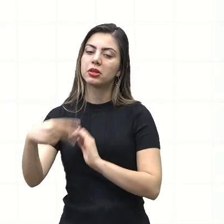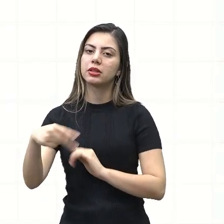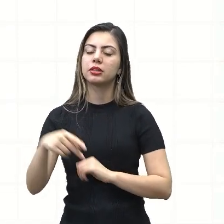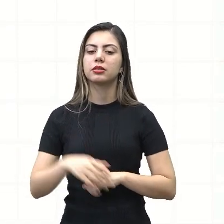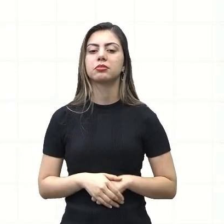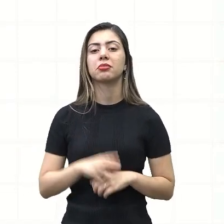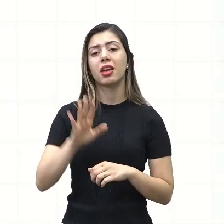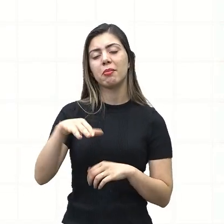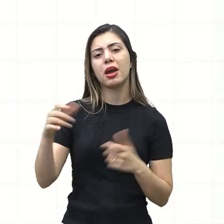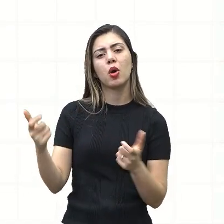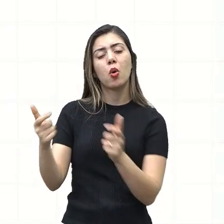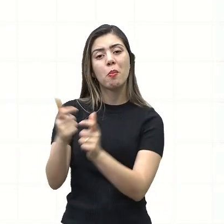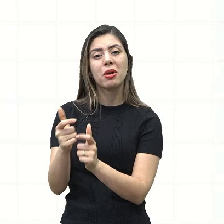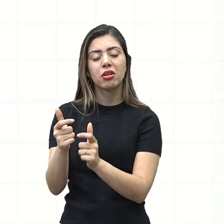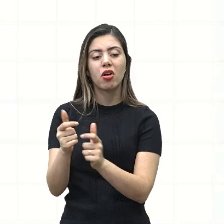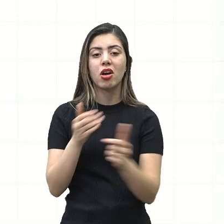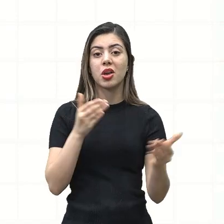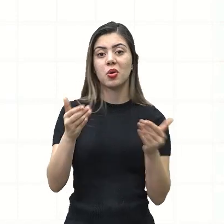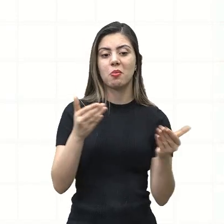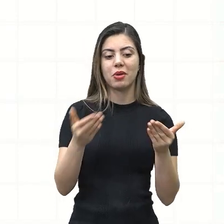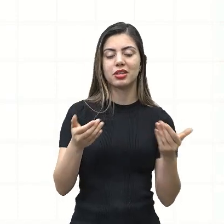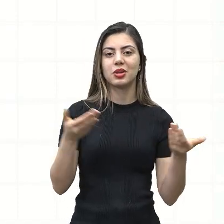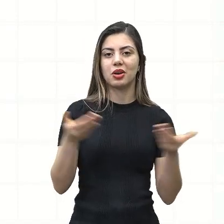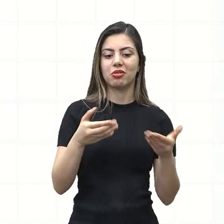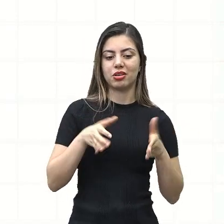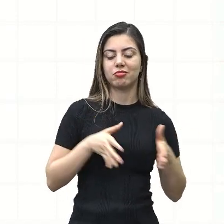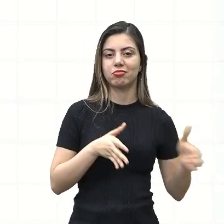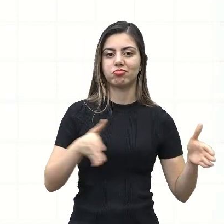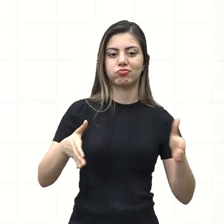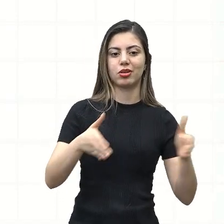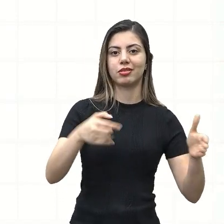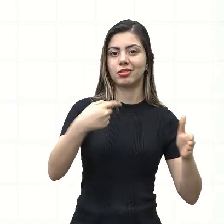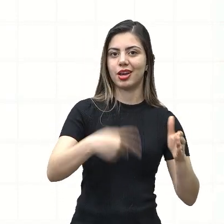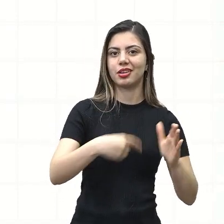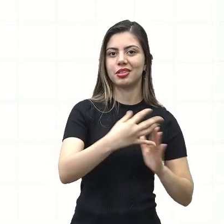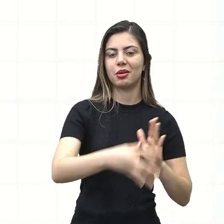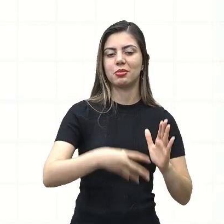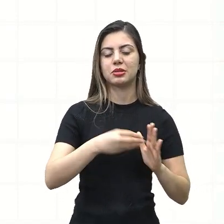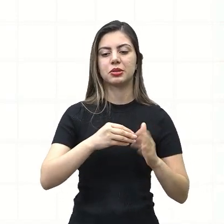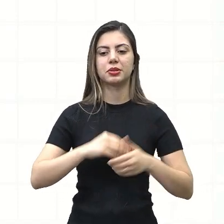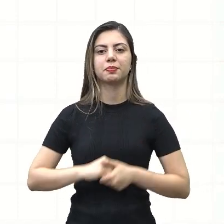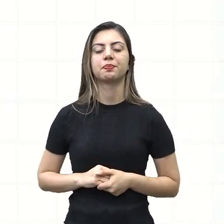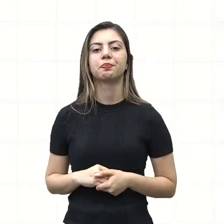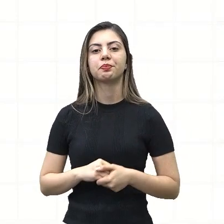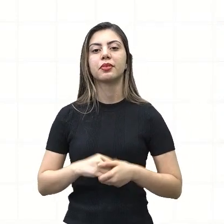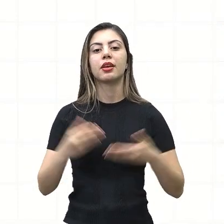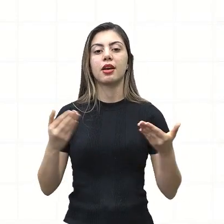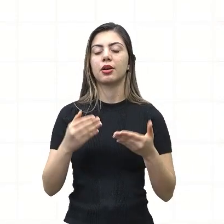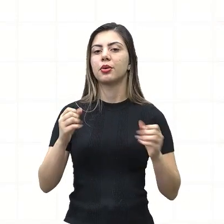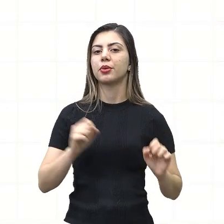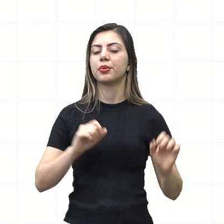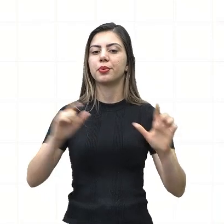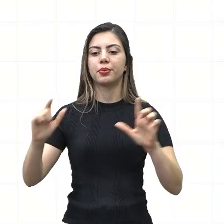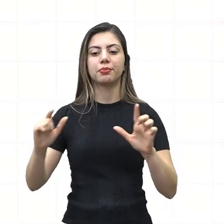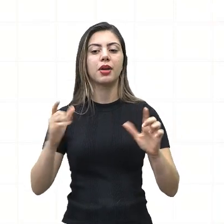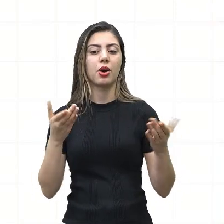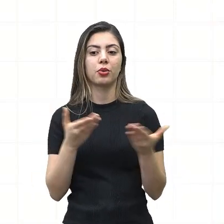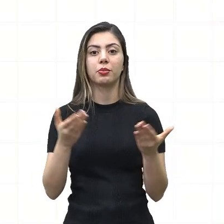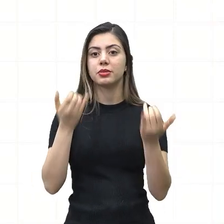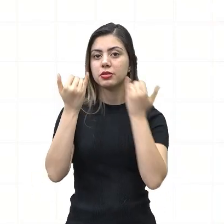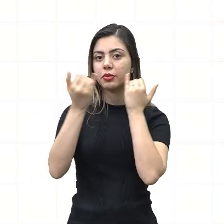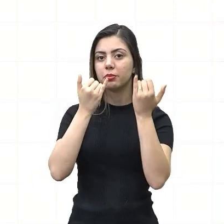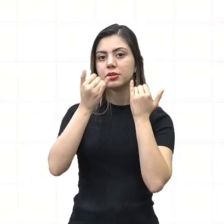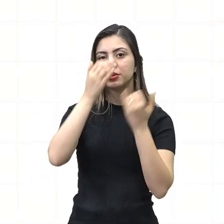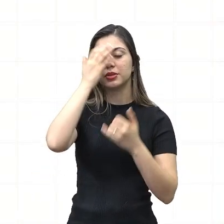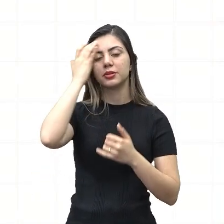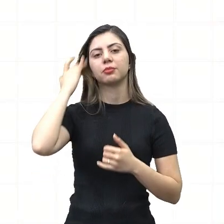elas são menores em comparação com a bacia hidrográfica amazônica. A gente vai ver na próxima tela outras informações